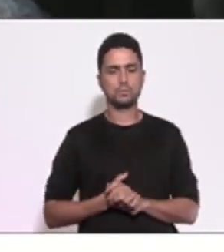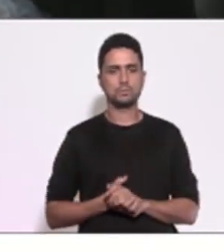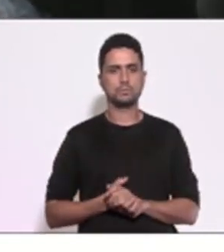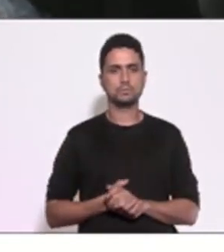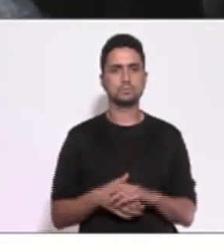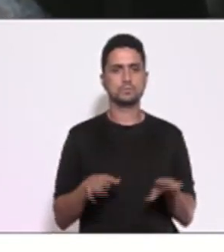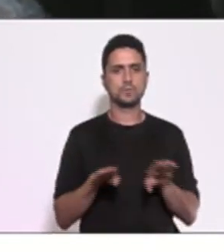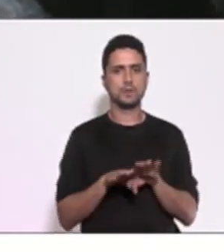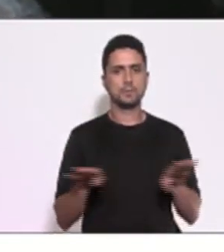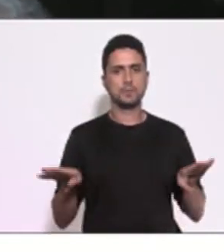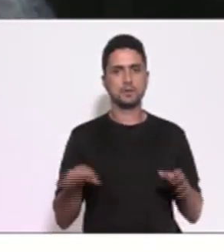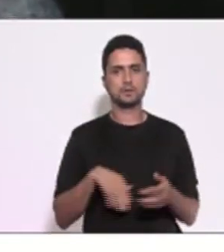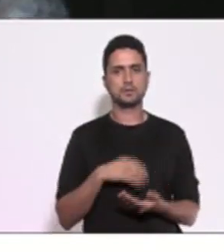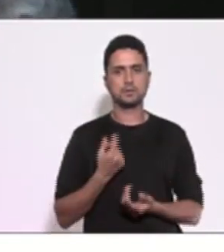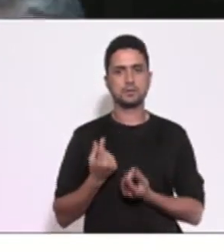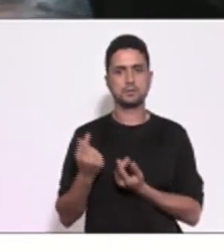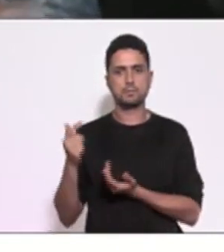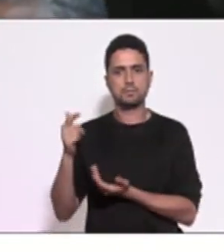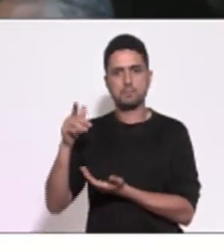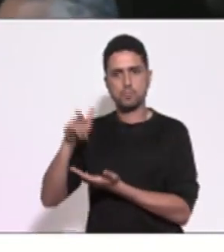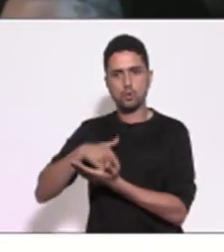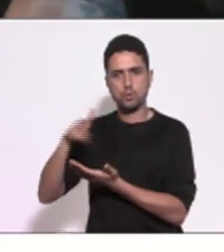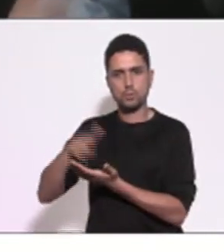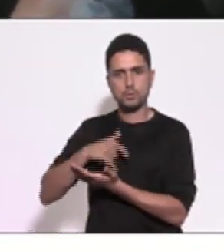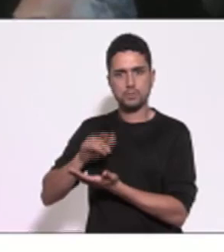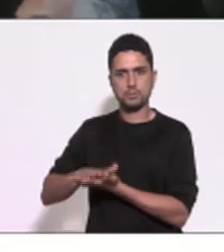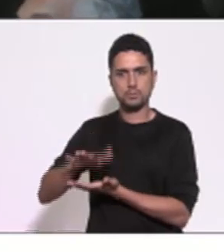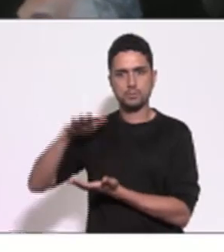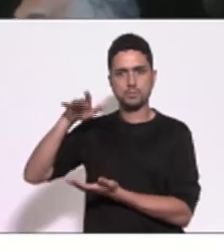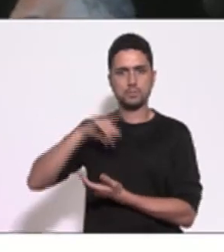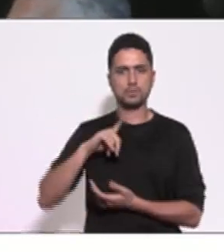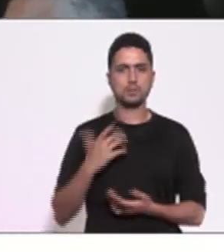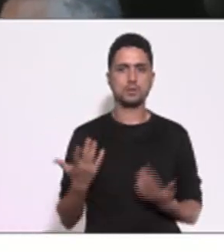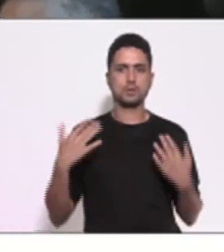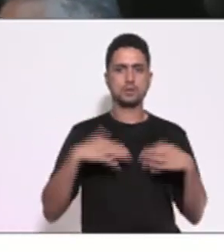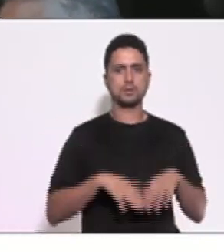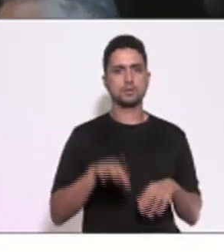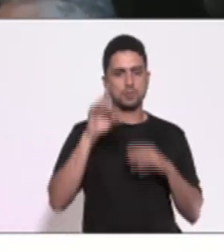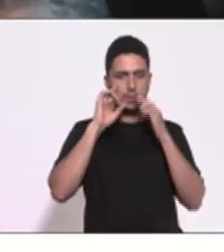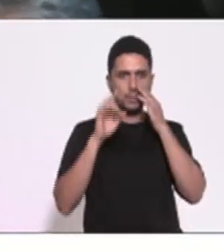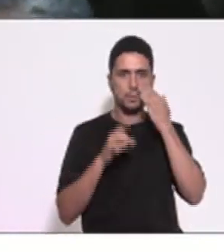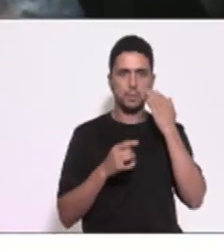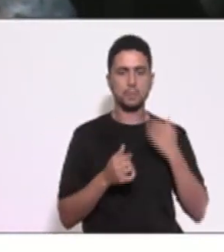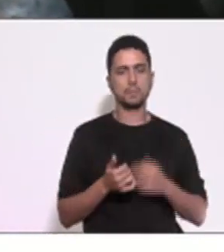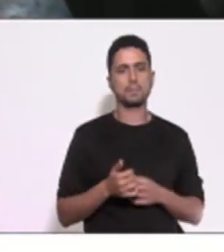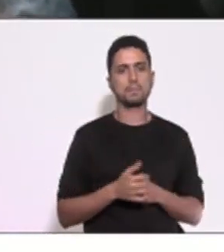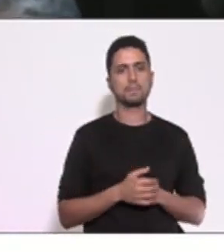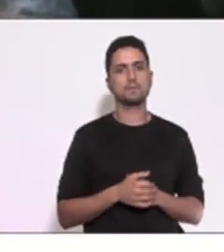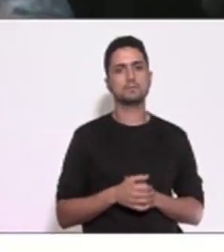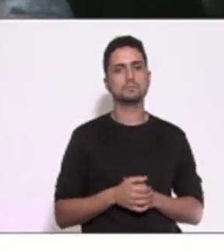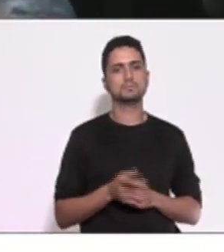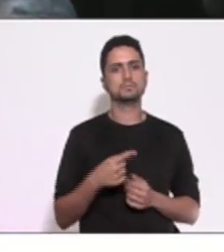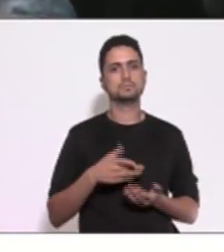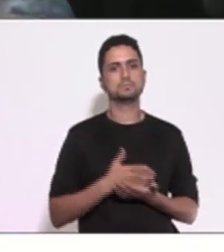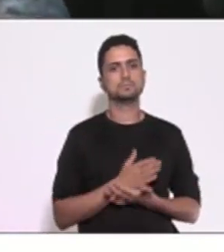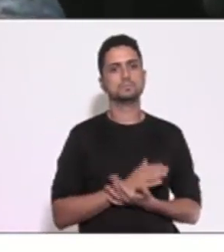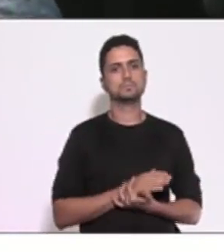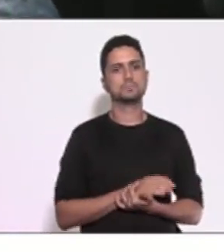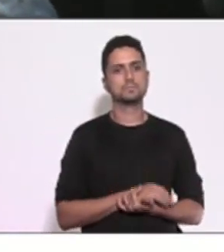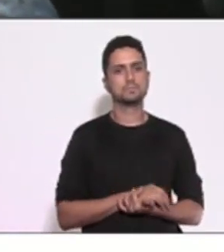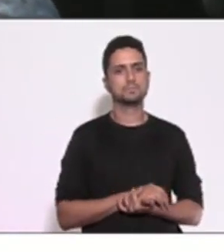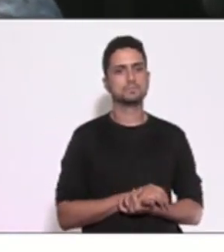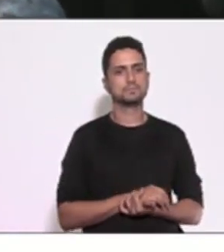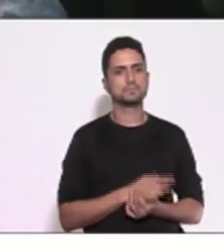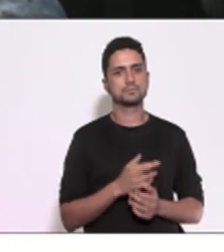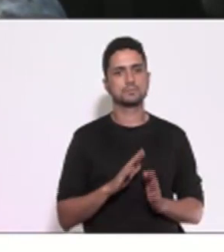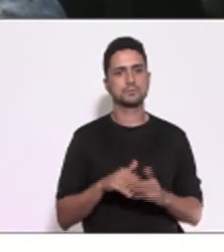antes das declarações, requerimento de inclusão na ordem do dia, projeto de lei 1429-19, deputada Lucinha. Senhores que aprovam nesse como estão aprovados.